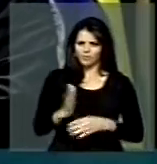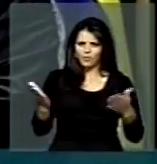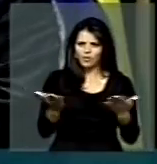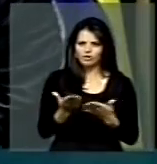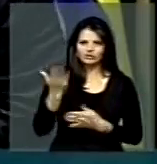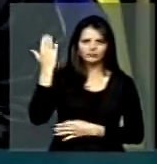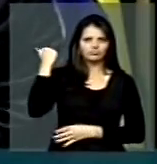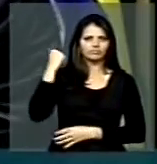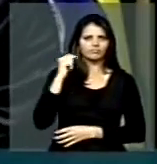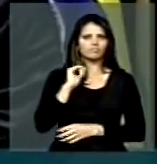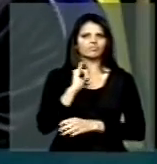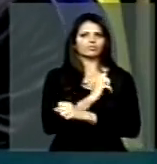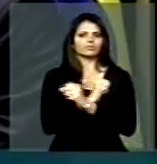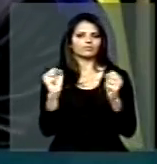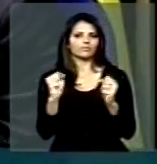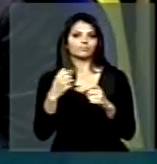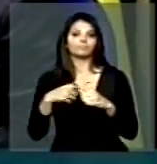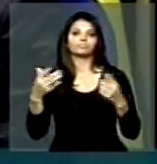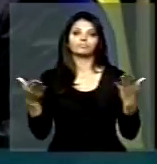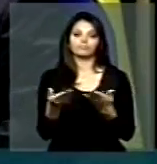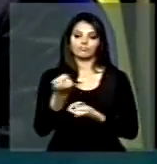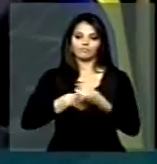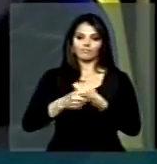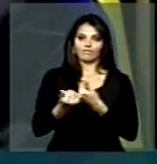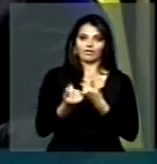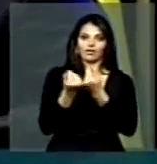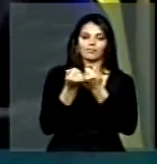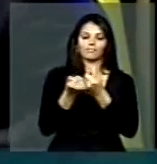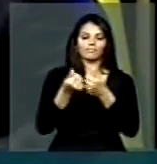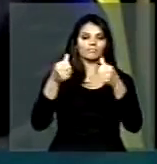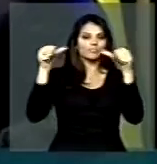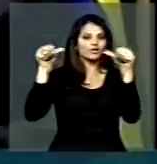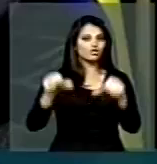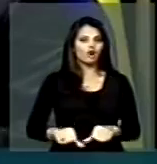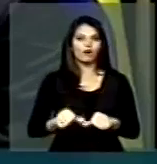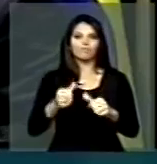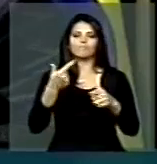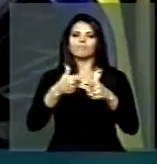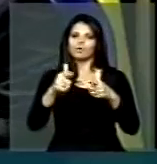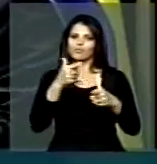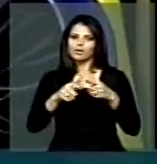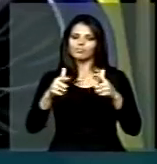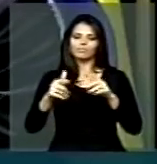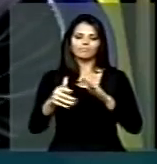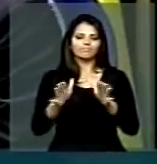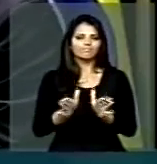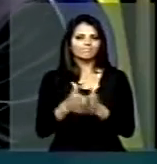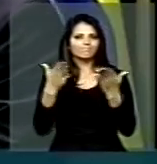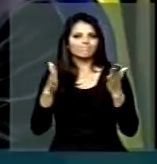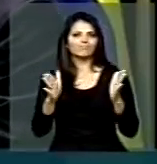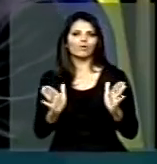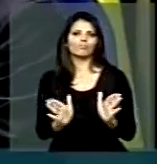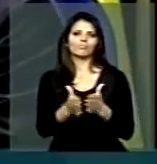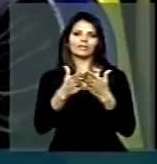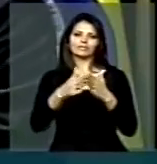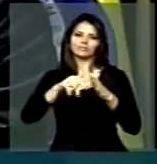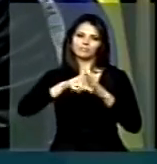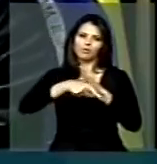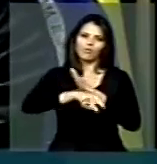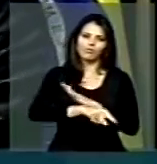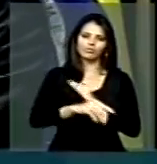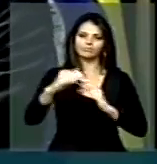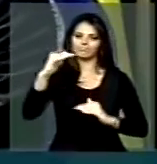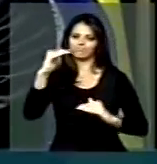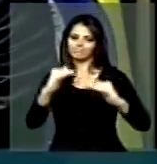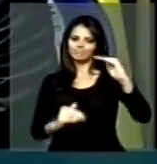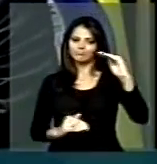tempo, o grave desarranjo econômico agravava ainda mais a crônica pobreza existente, tornava mais aguda e destrutiva a